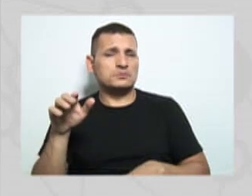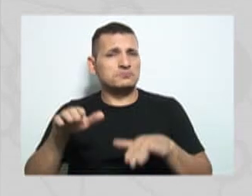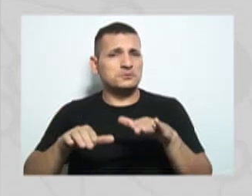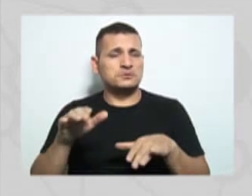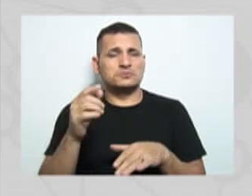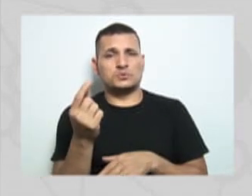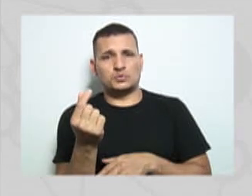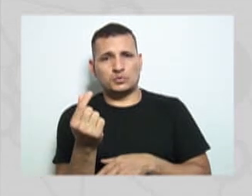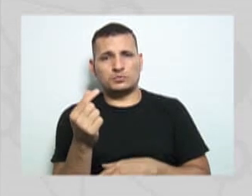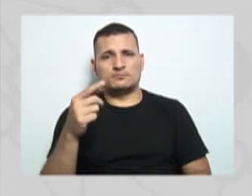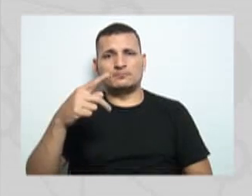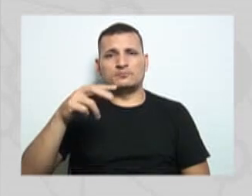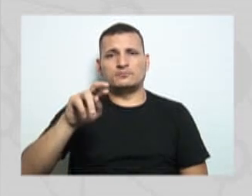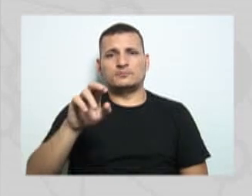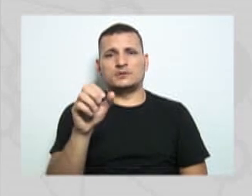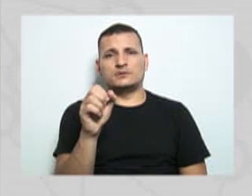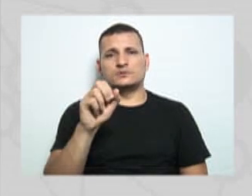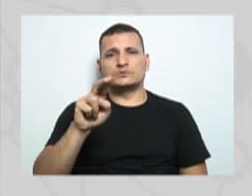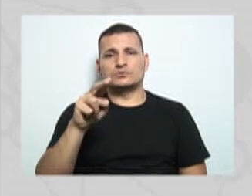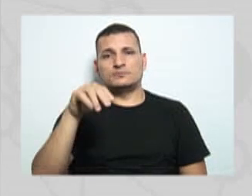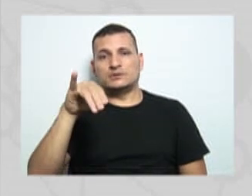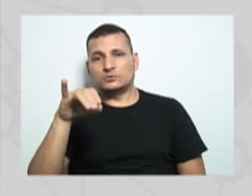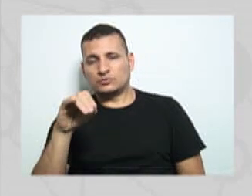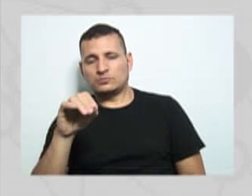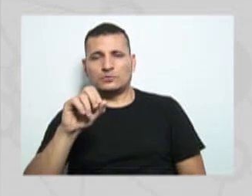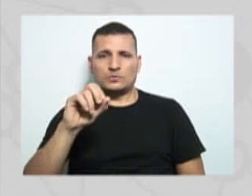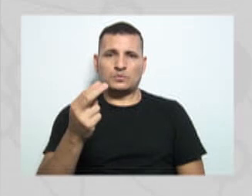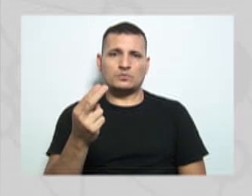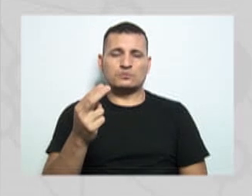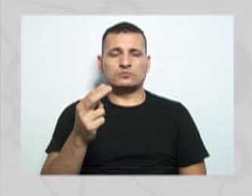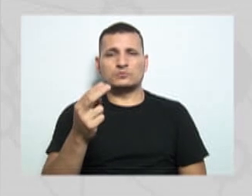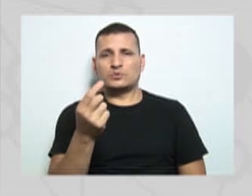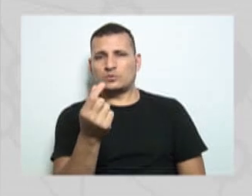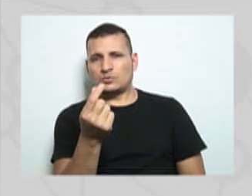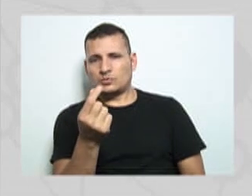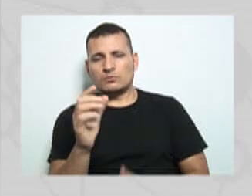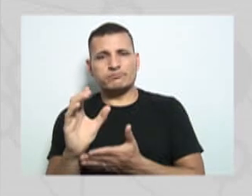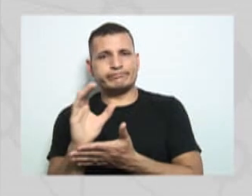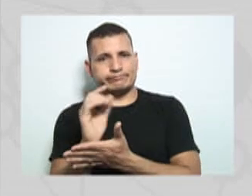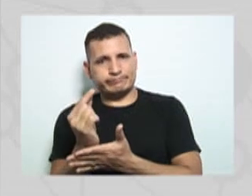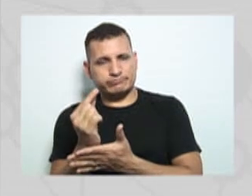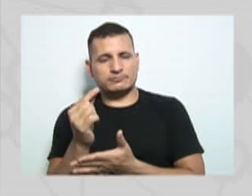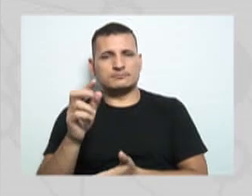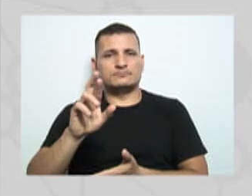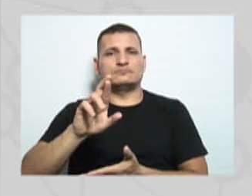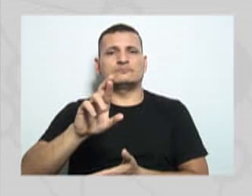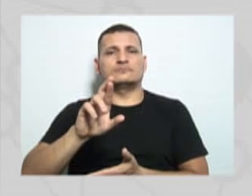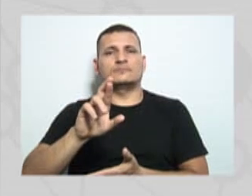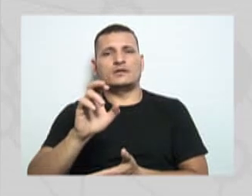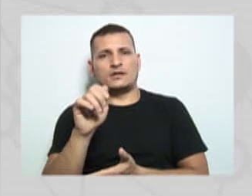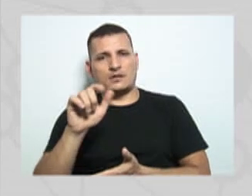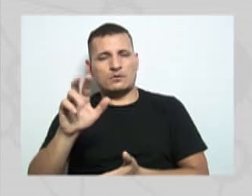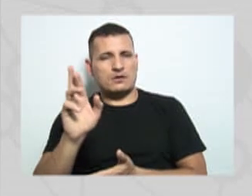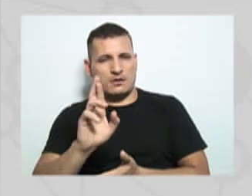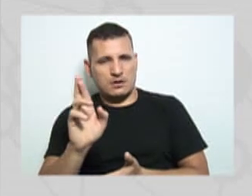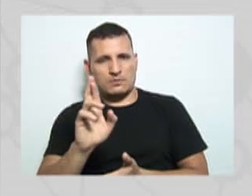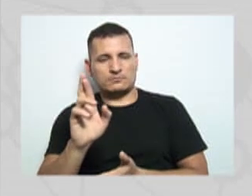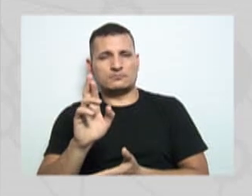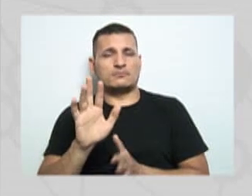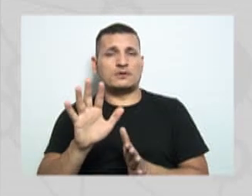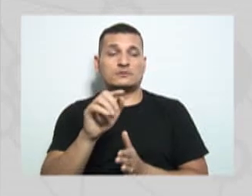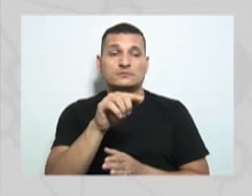presumido ou no lucro real, você faz a opção. Mas as cooperativas de crédito não, elas já são obrigadas a